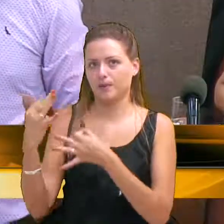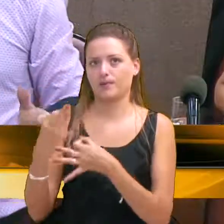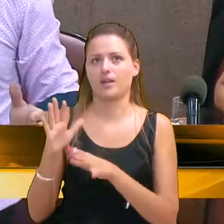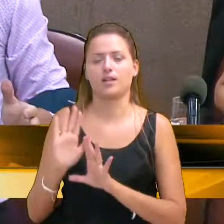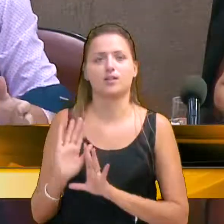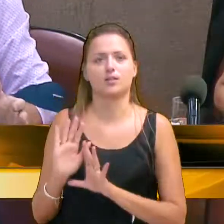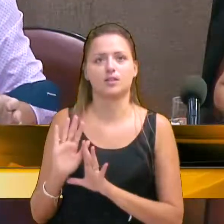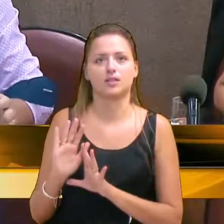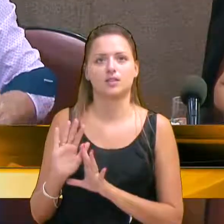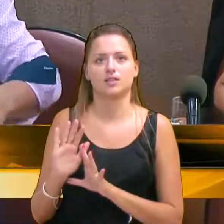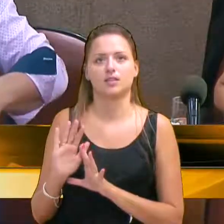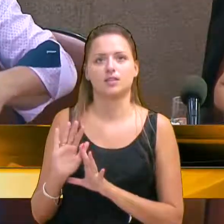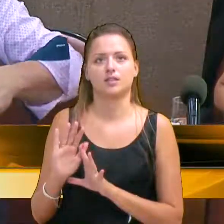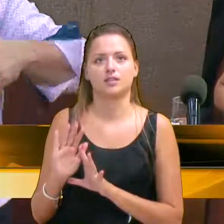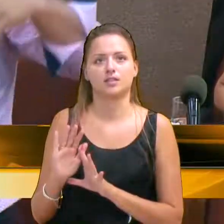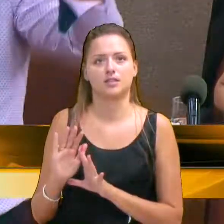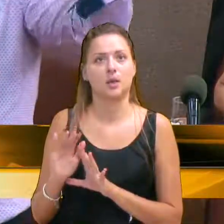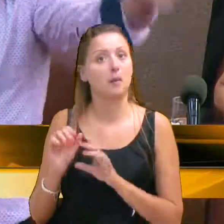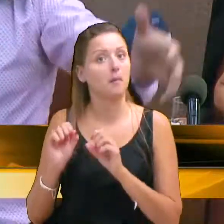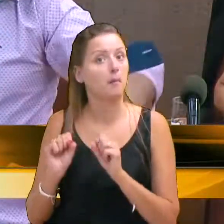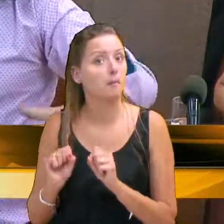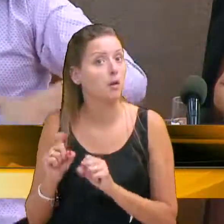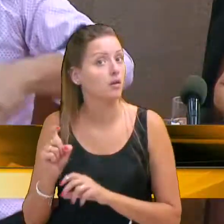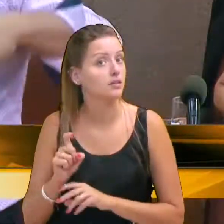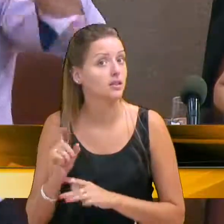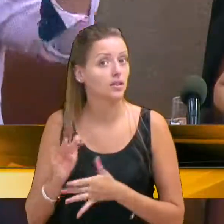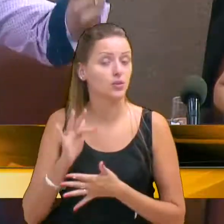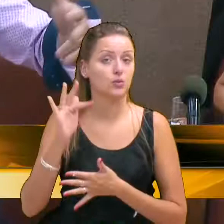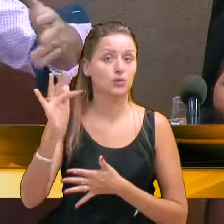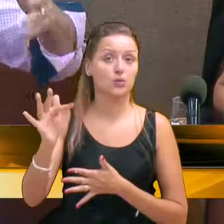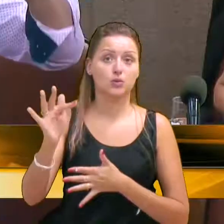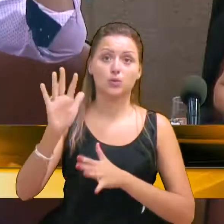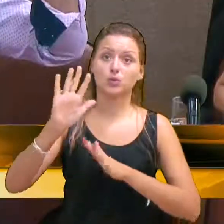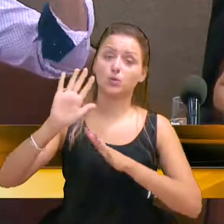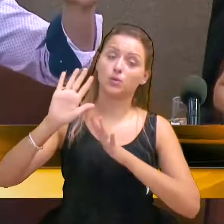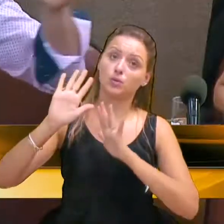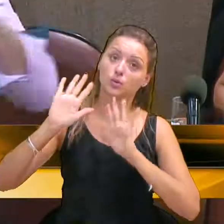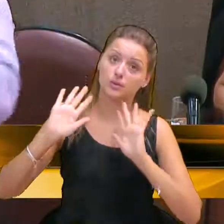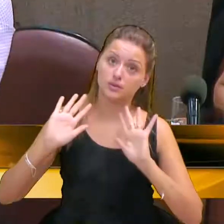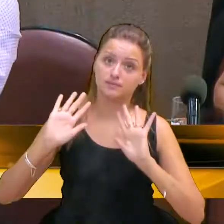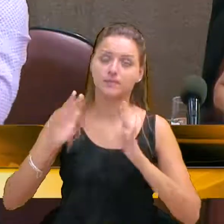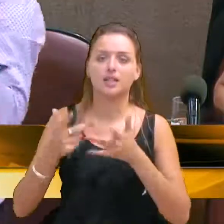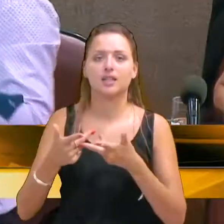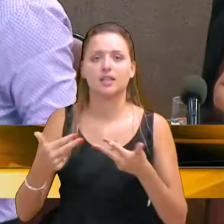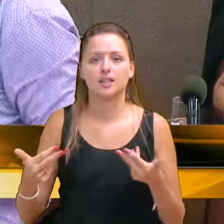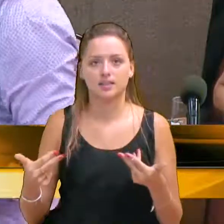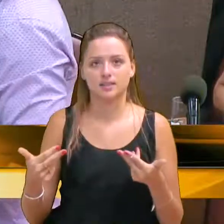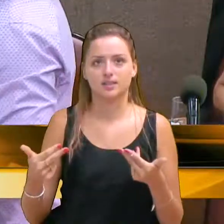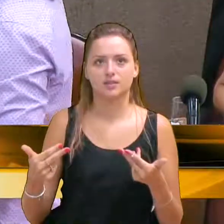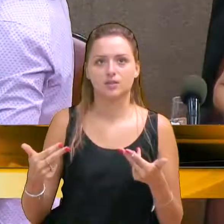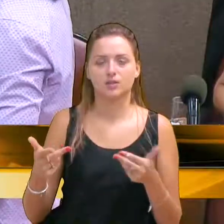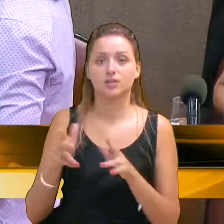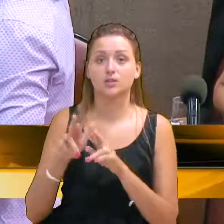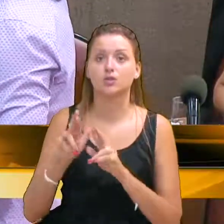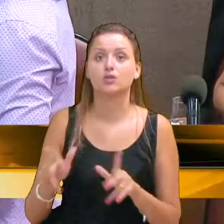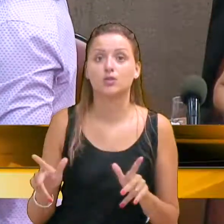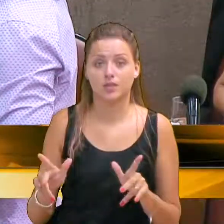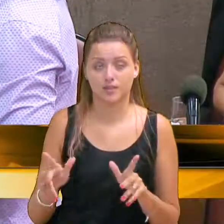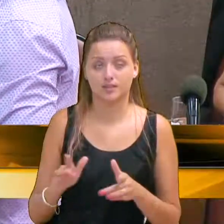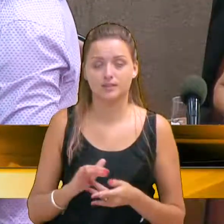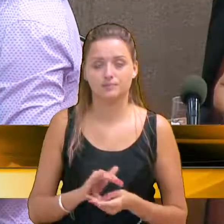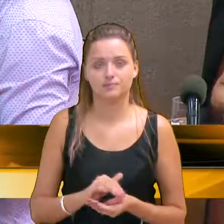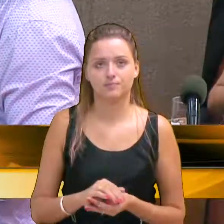dia. Talvez daqui a alguns anos, daqui a algum tempo, as coisas sejam